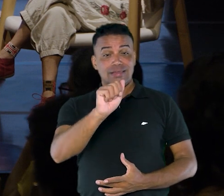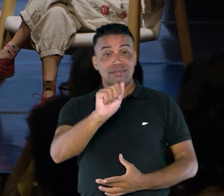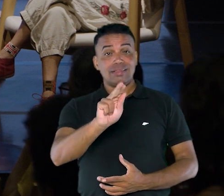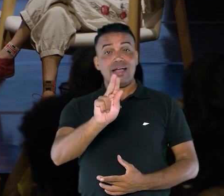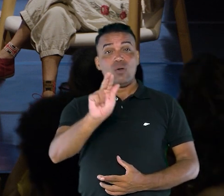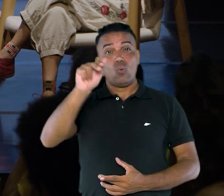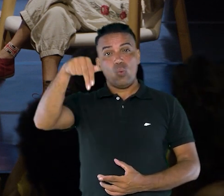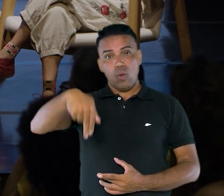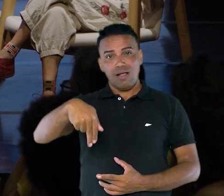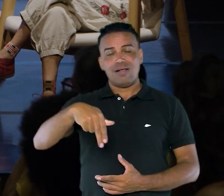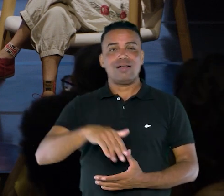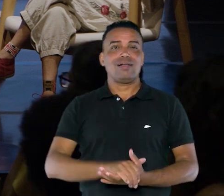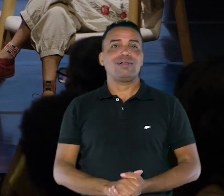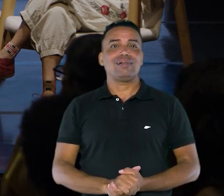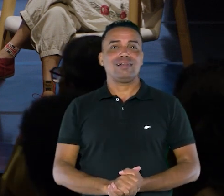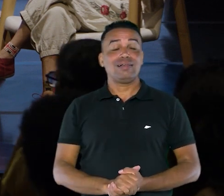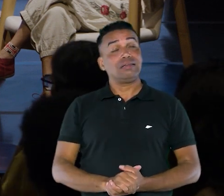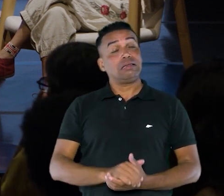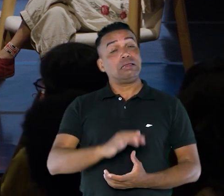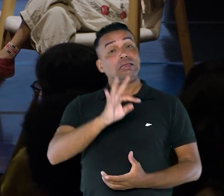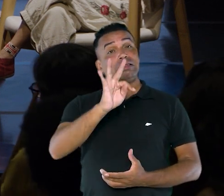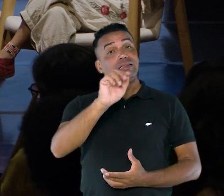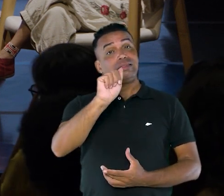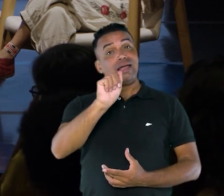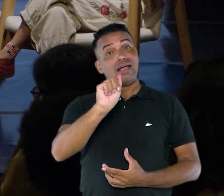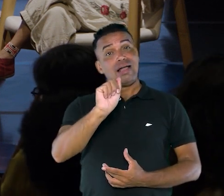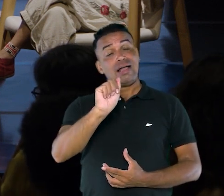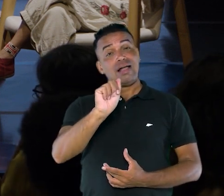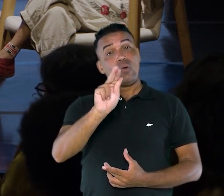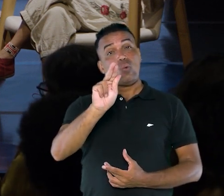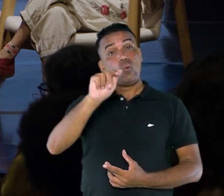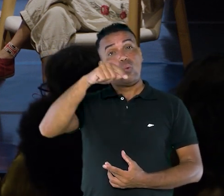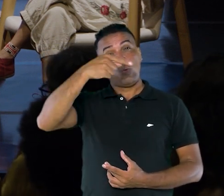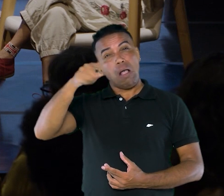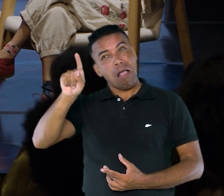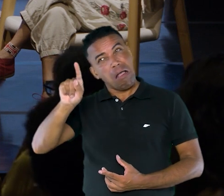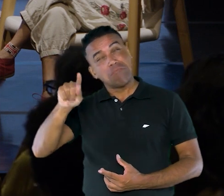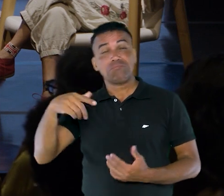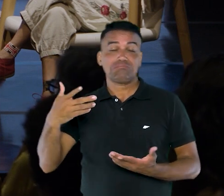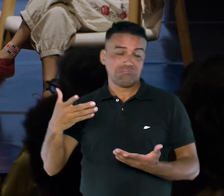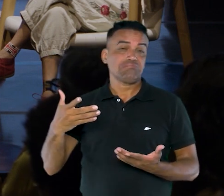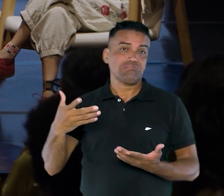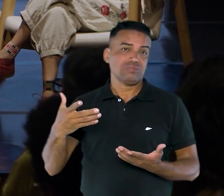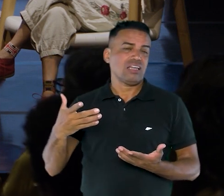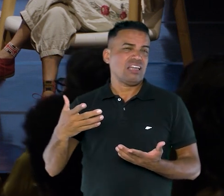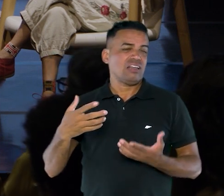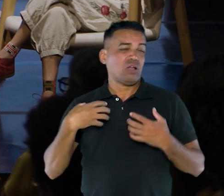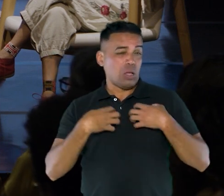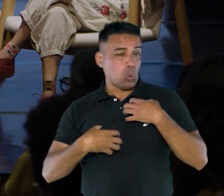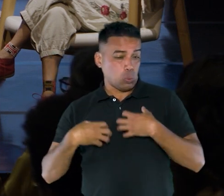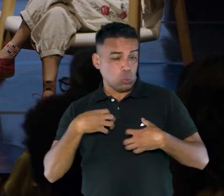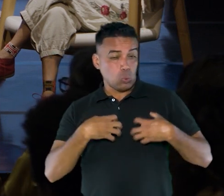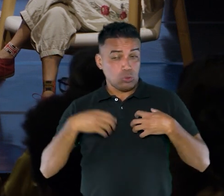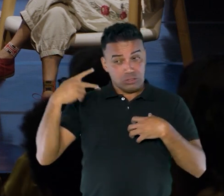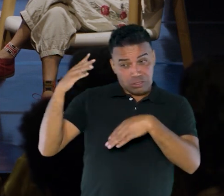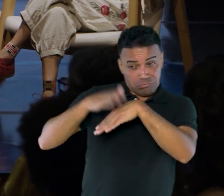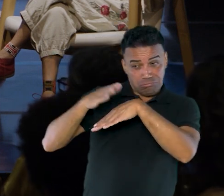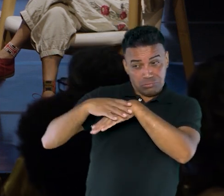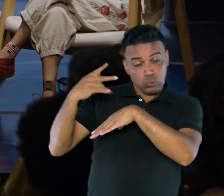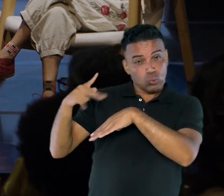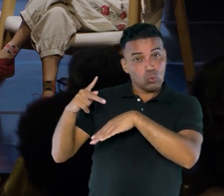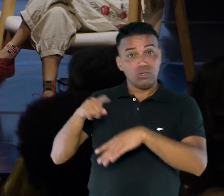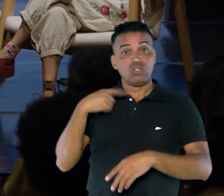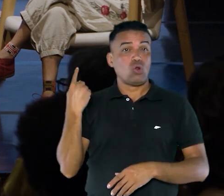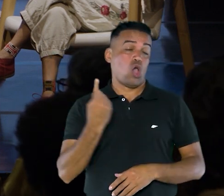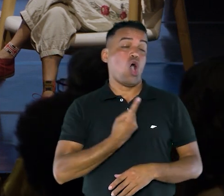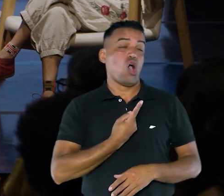Tauan. Ô, Tauan, eu me irmano nessa sua angústia, né? Então, acho que